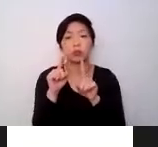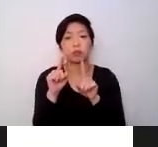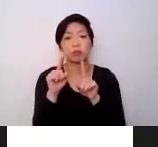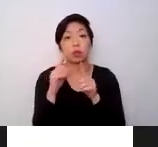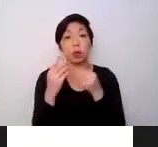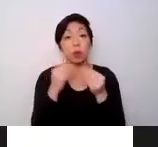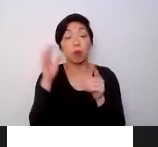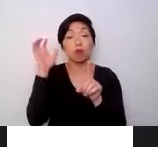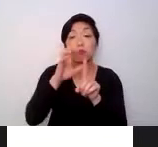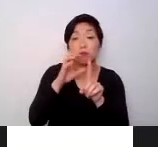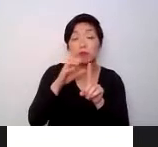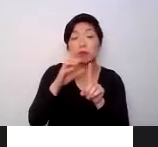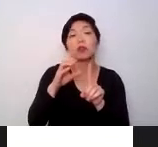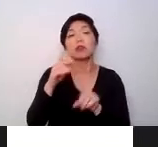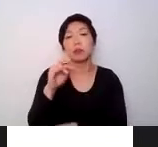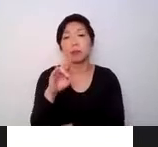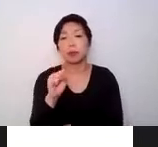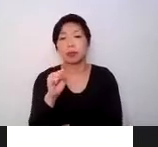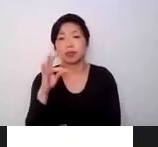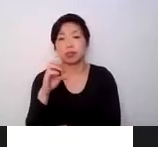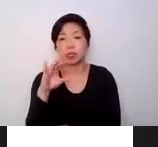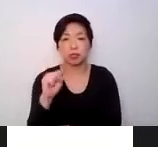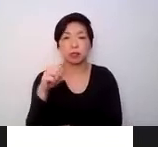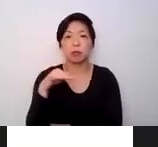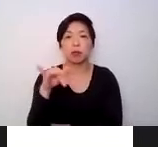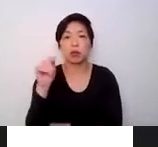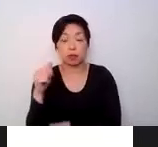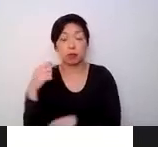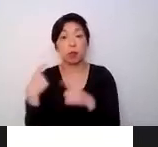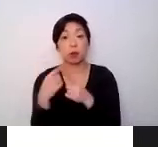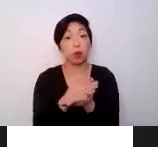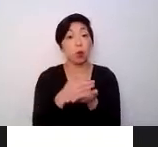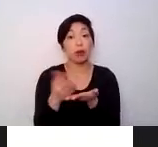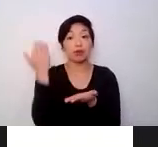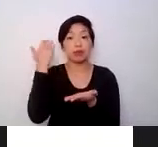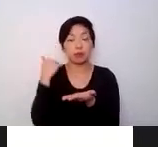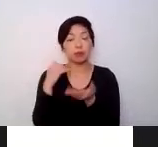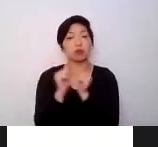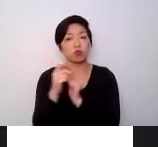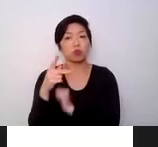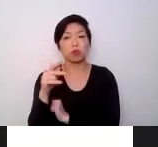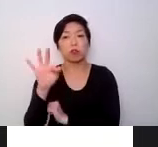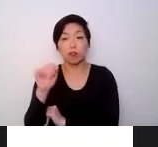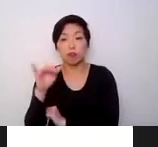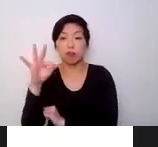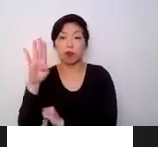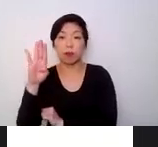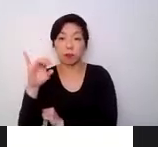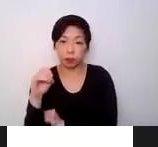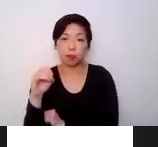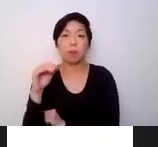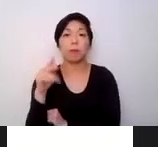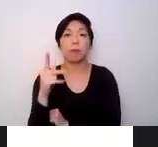Prestes Maia, já que ele se inicia num período da construção com o Fábio Prado e estende até o período